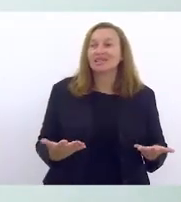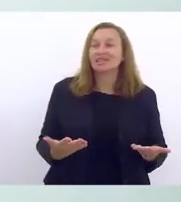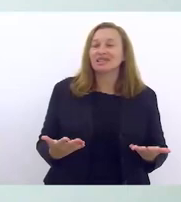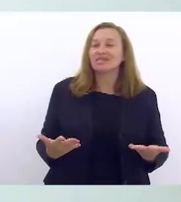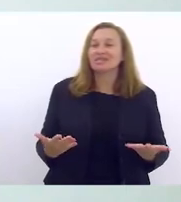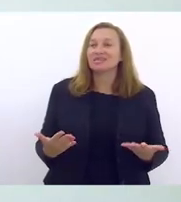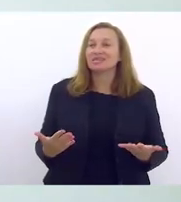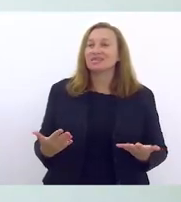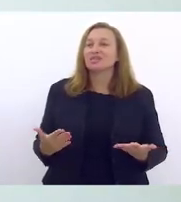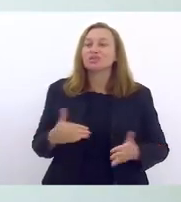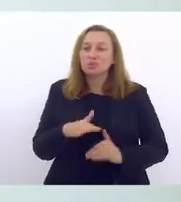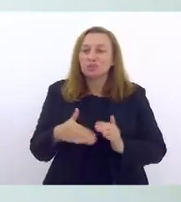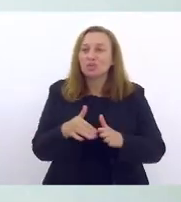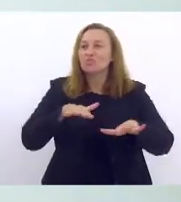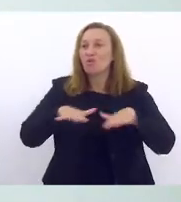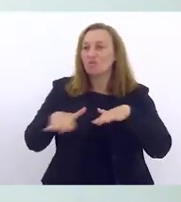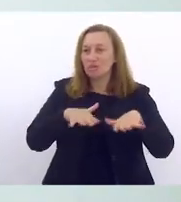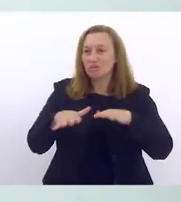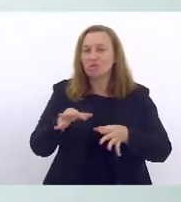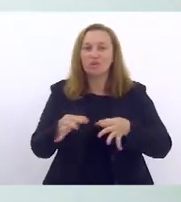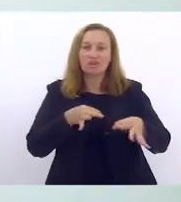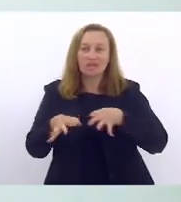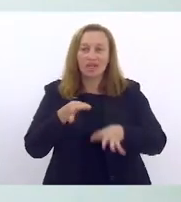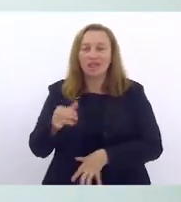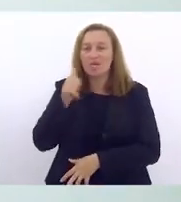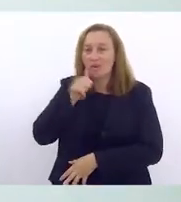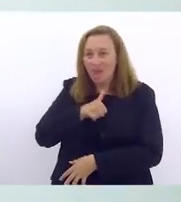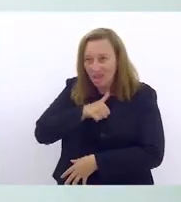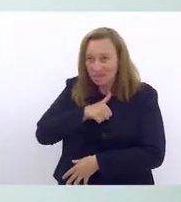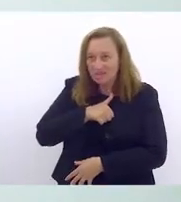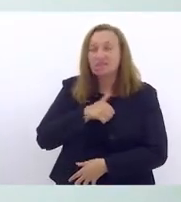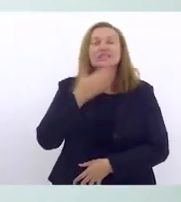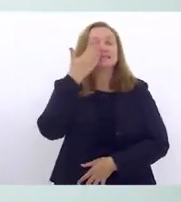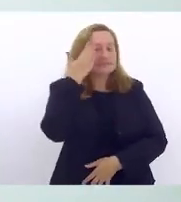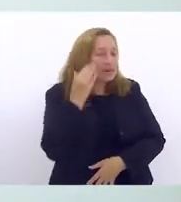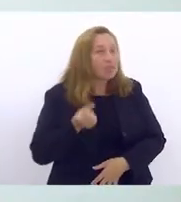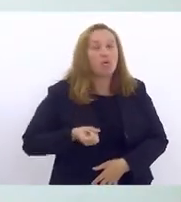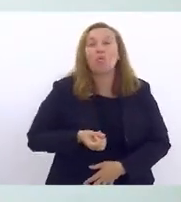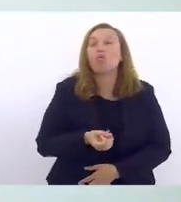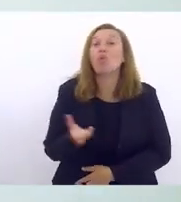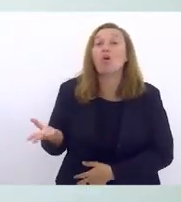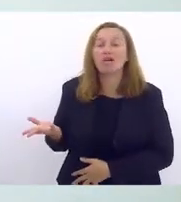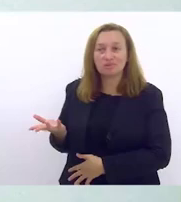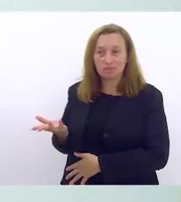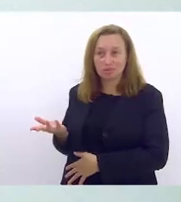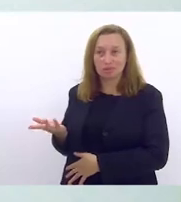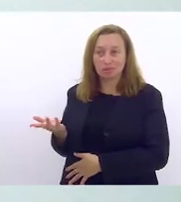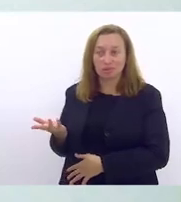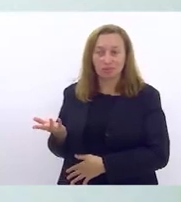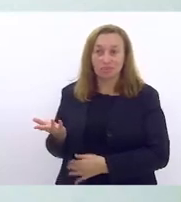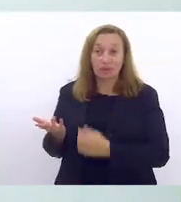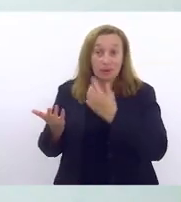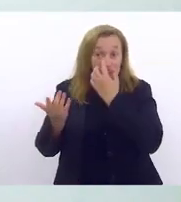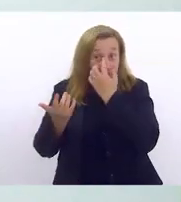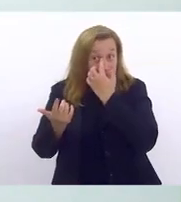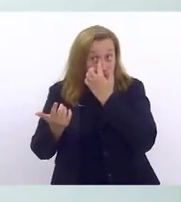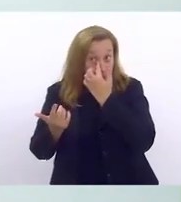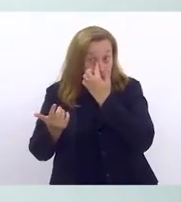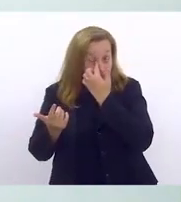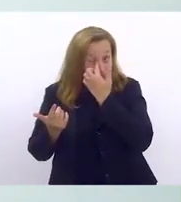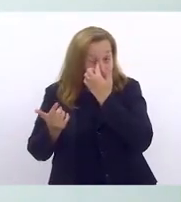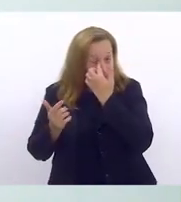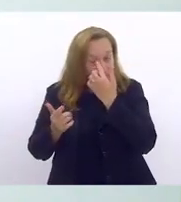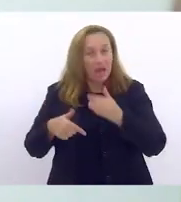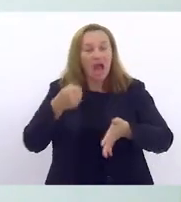que me toca, dos movimentos organizados de mulheres. Né, a gente sabe o quanto foi grande a luta das